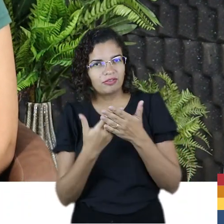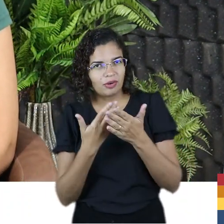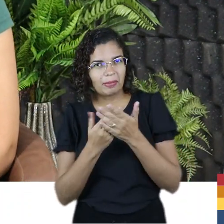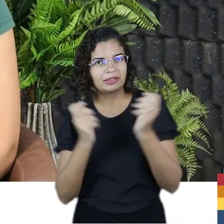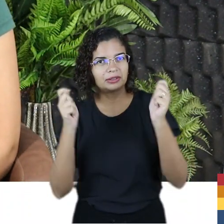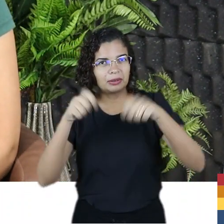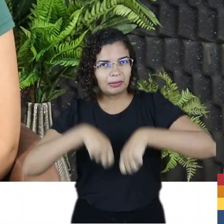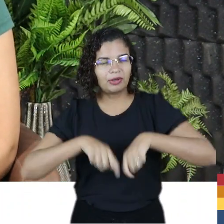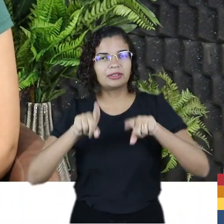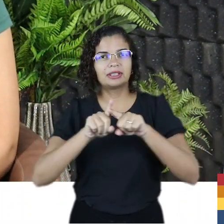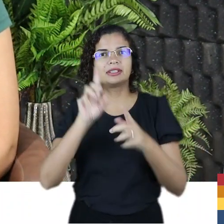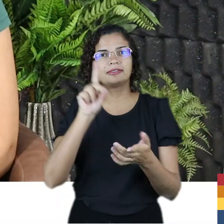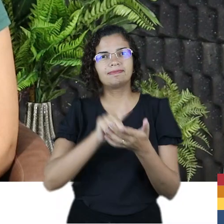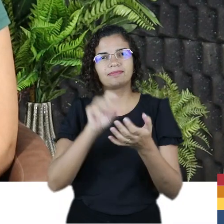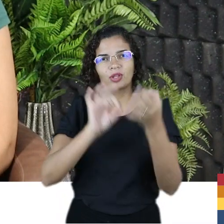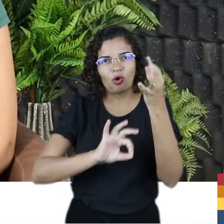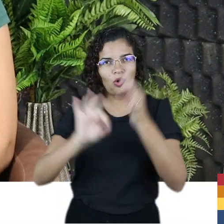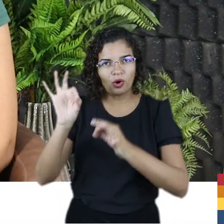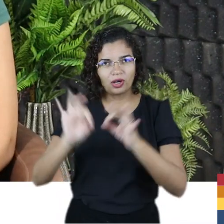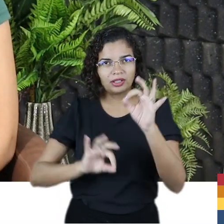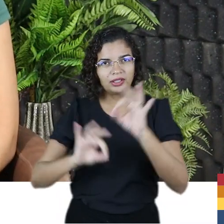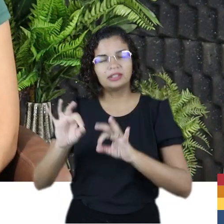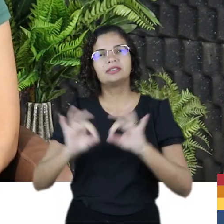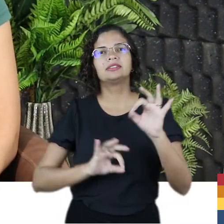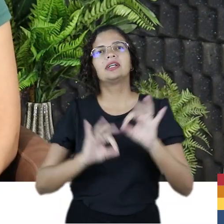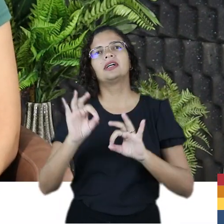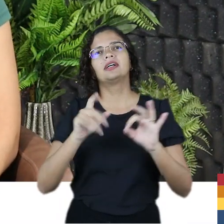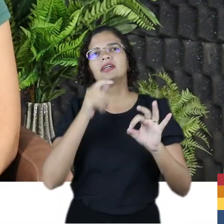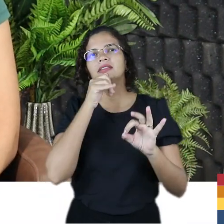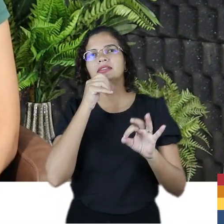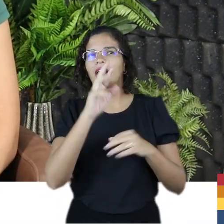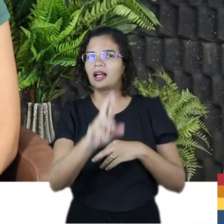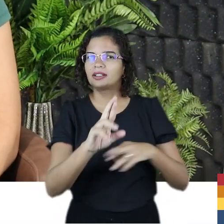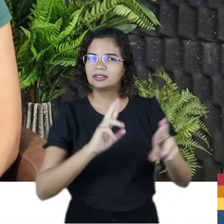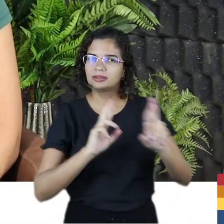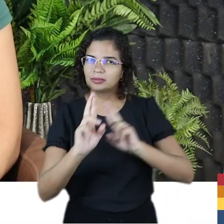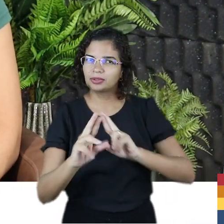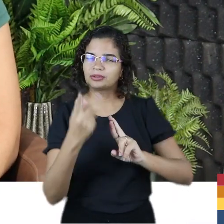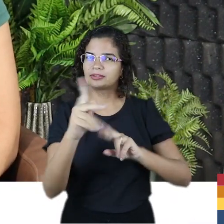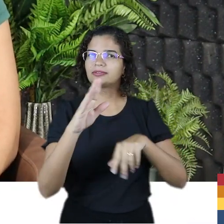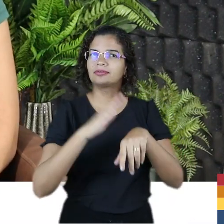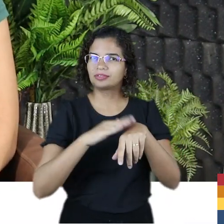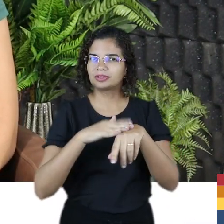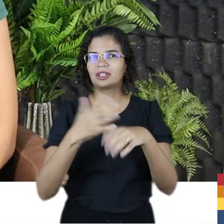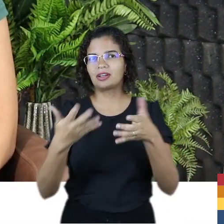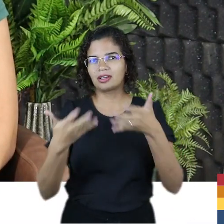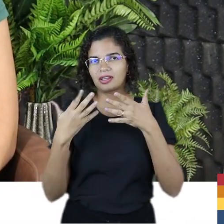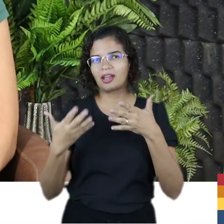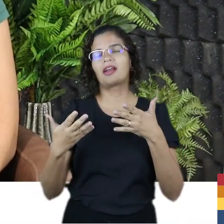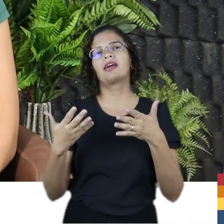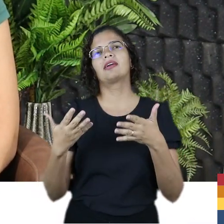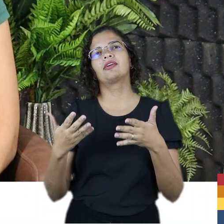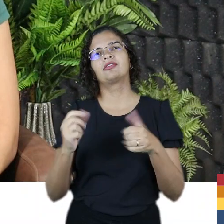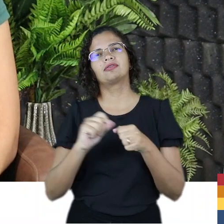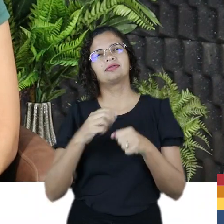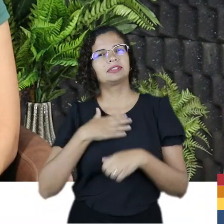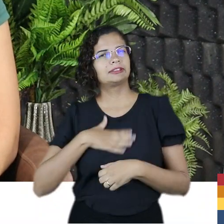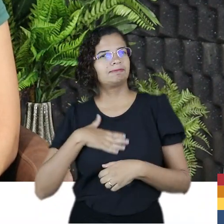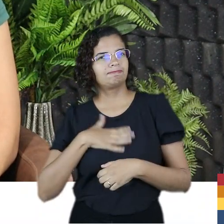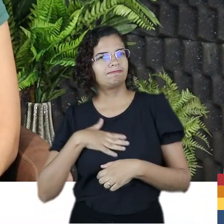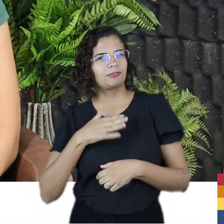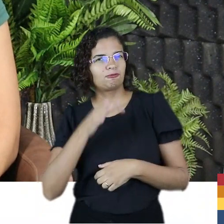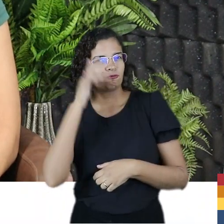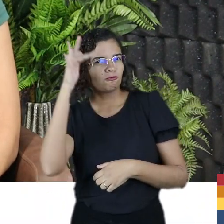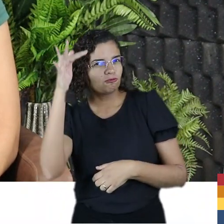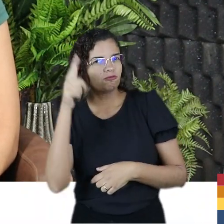dessas devolutivas de vocês eu quero desejar aí muito sucesso nessa implementação e de que vocês podem